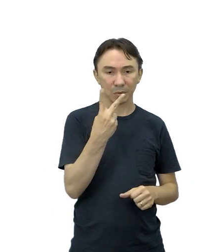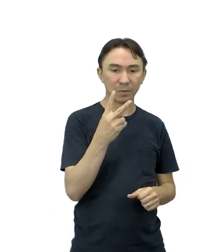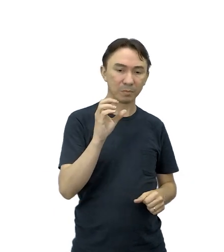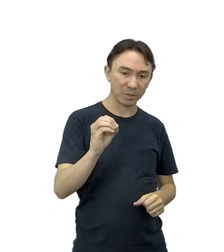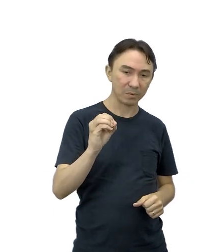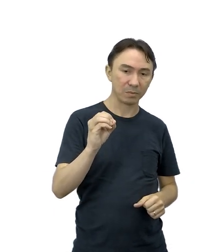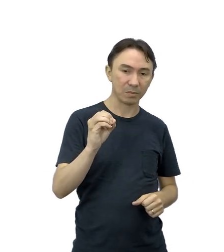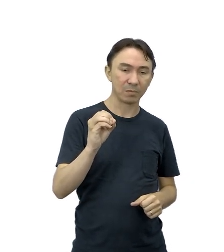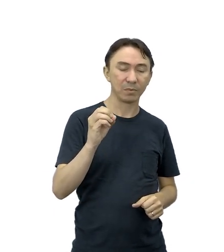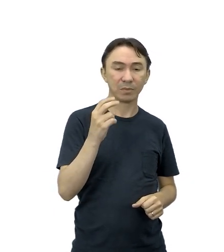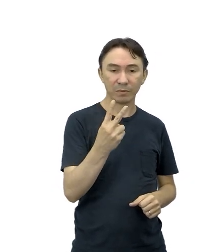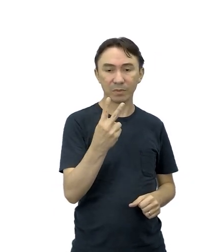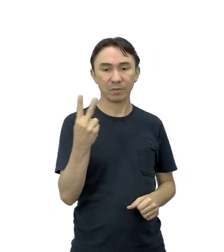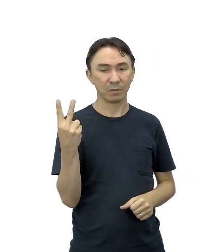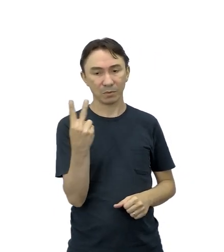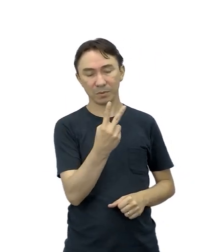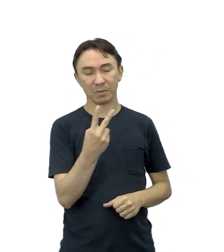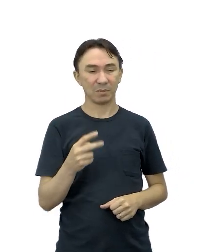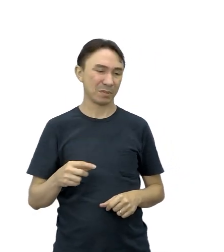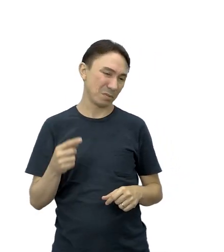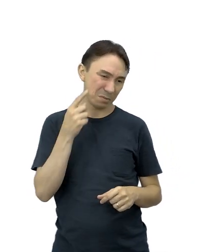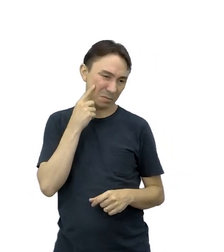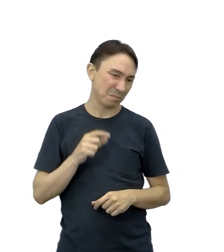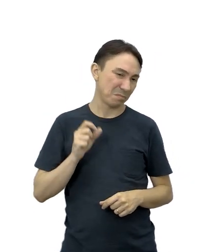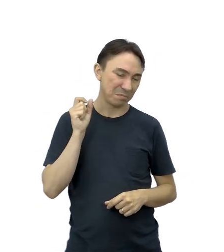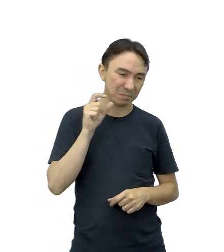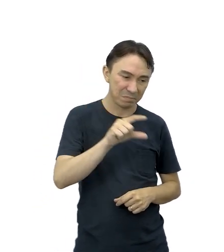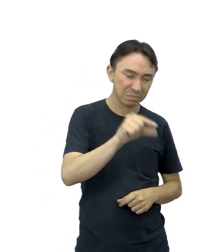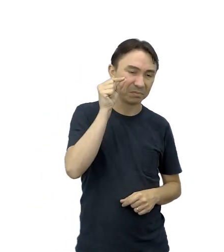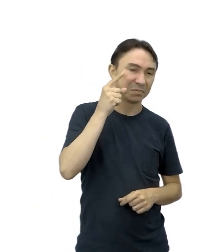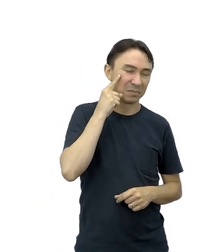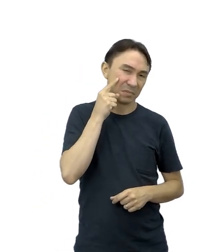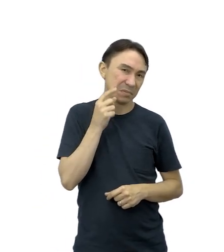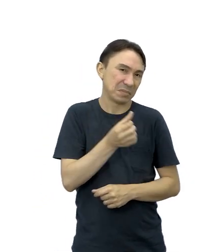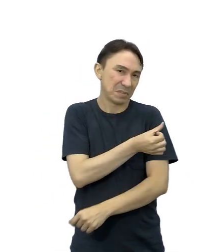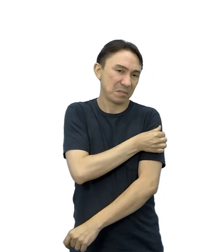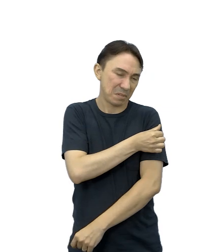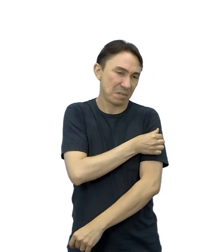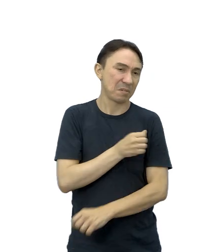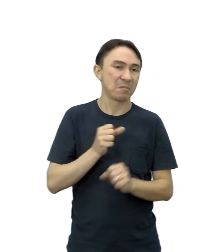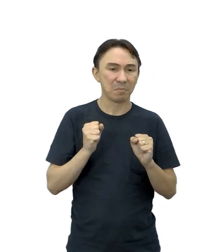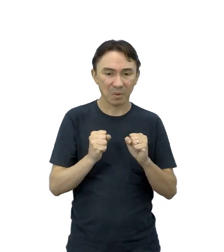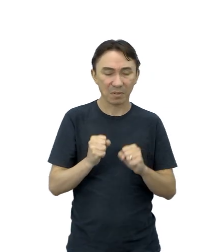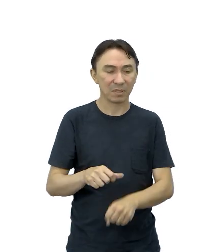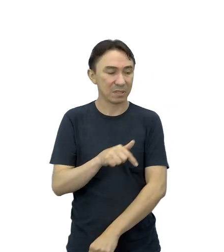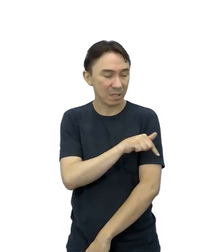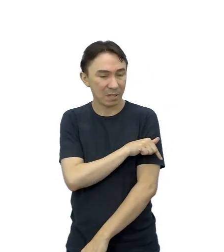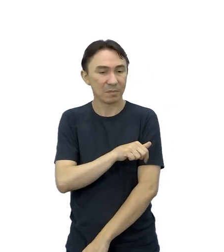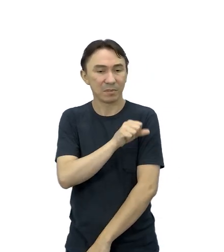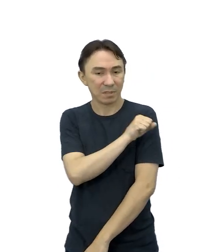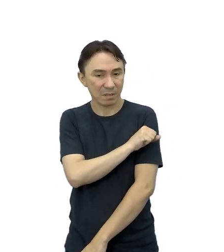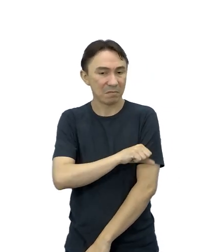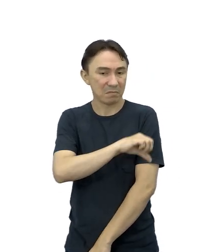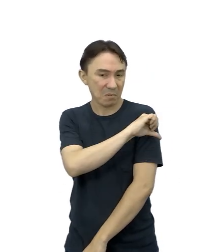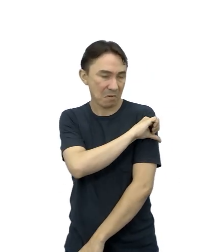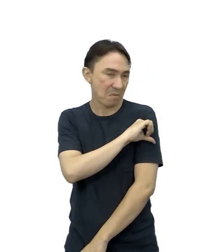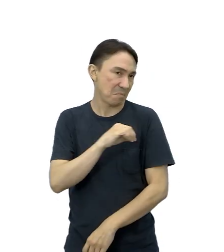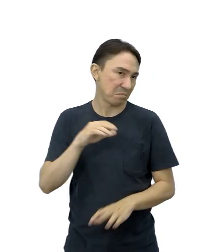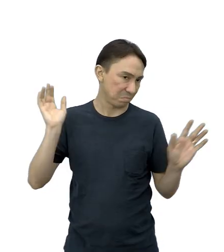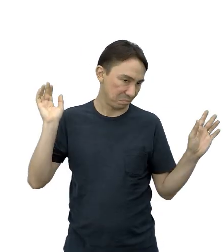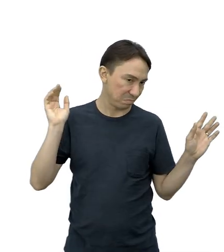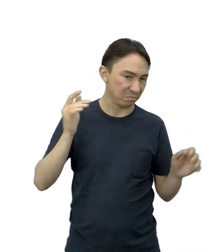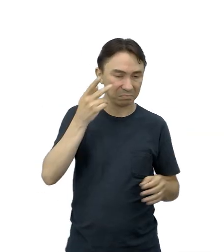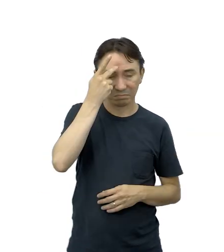estou linkando o sexto ano, mas pode sétimo, oitavo, nono, né? E aí, língua portuguesa. Selecionei